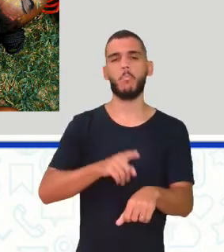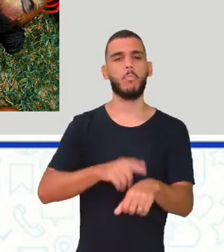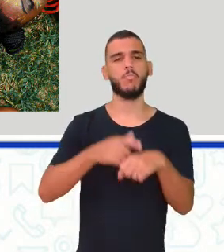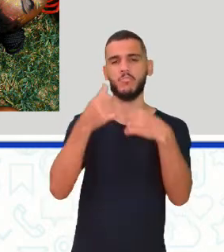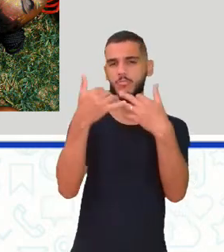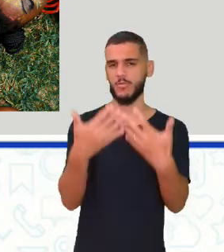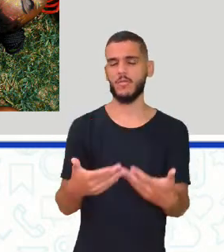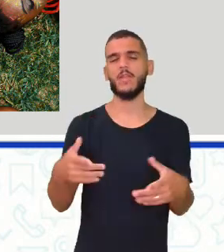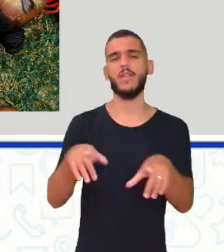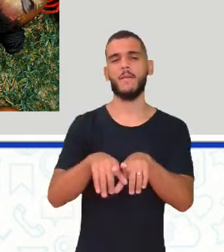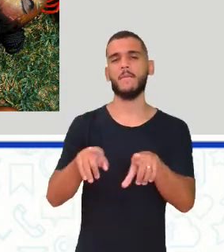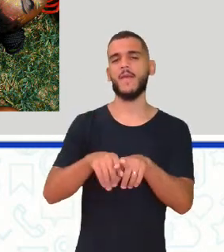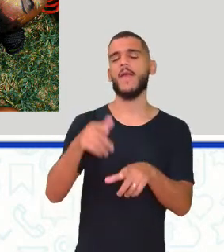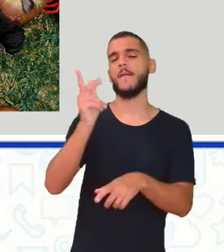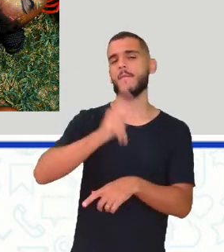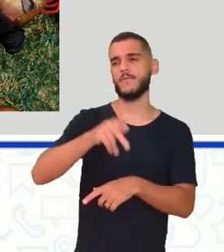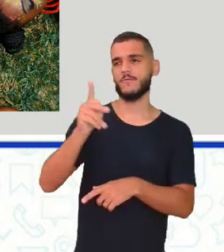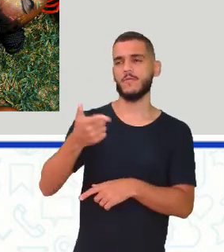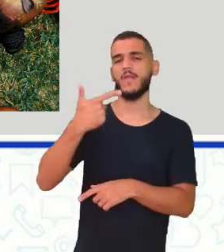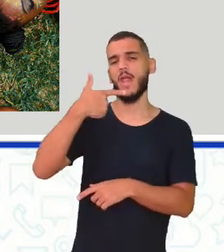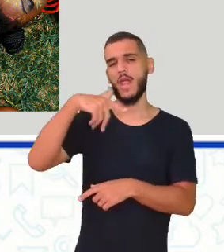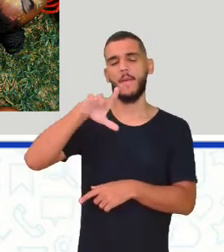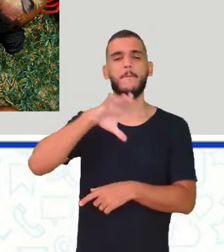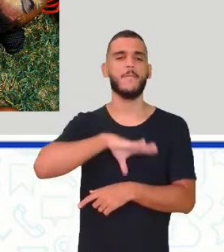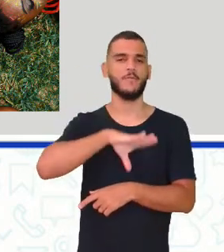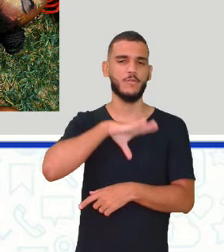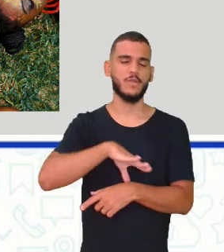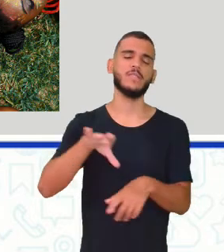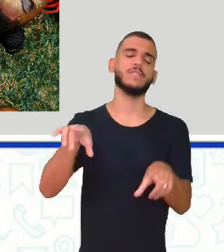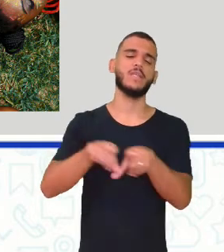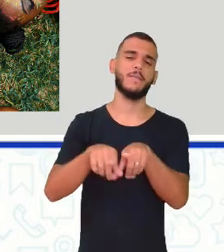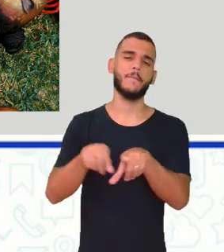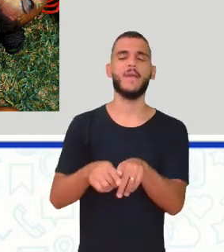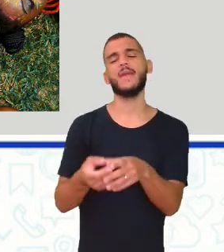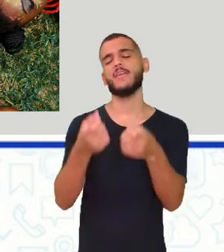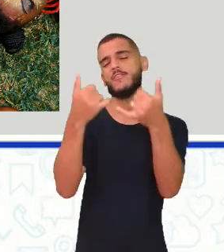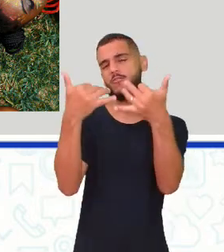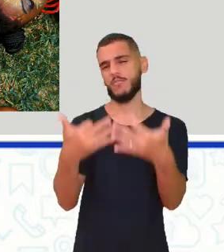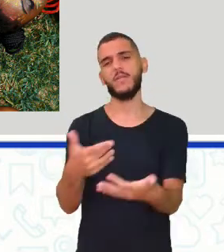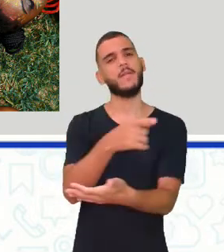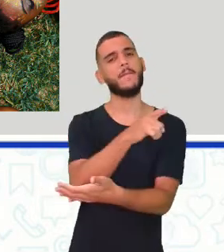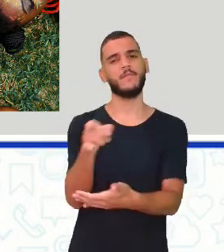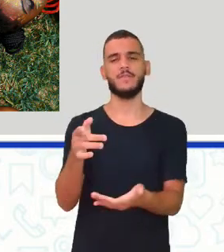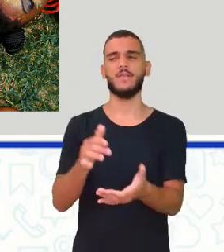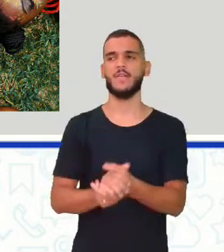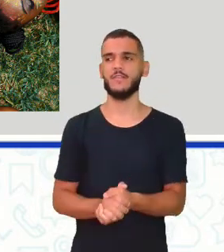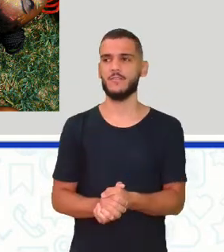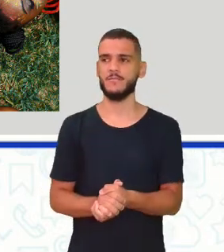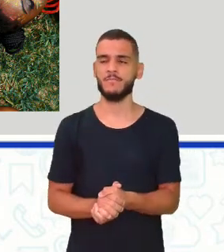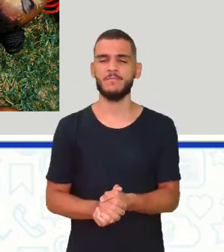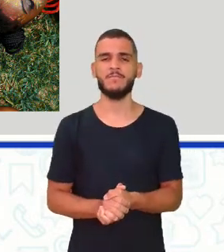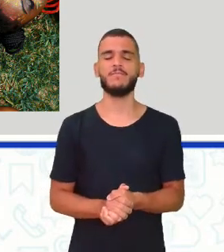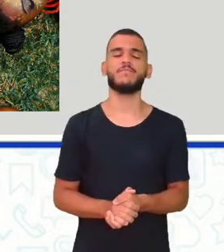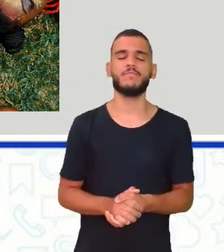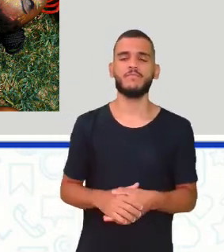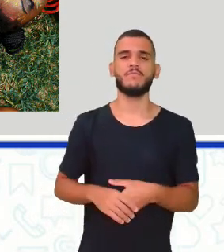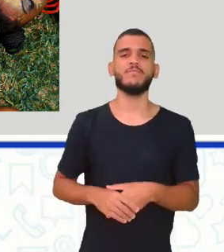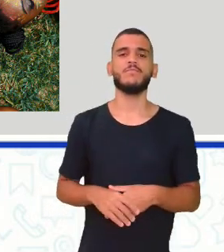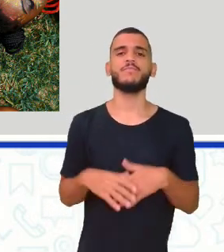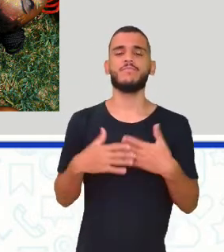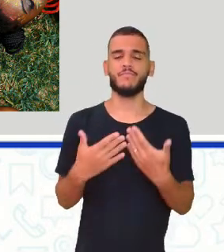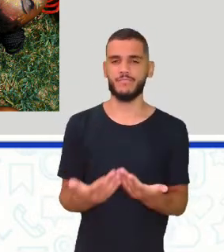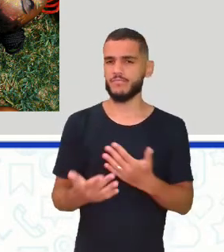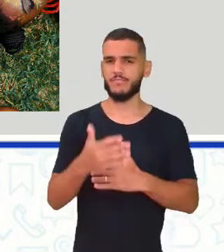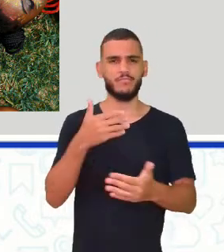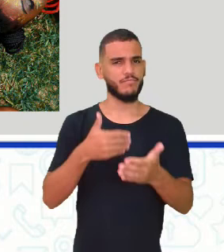A professora de língua portuguesa ou professor de língua portuguesa, professor ou professora, não é? De história ou de